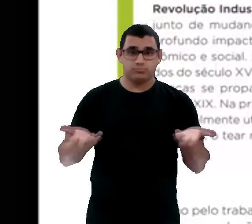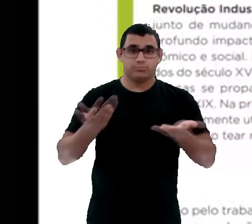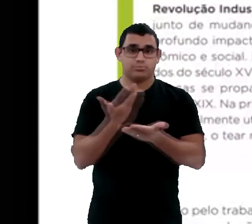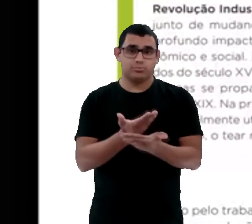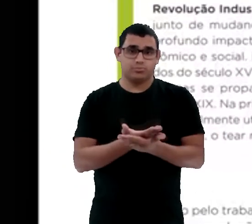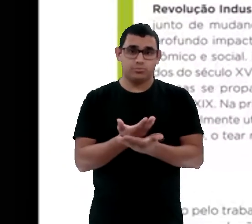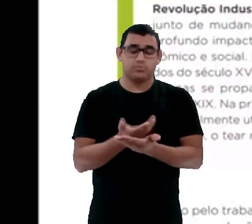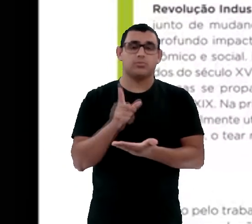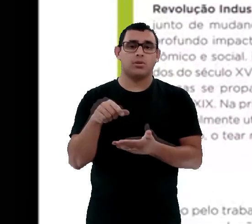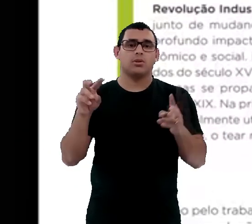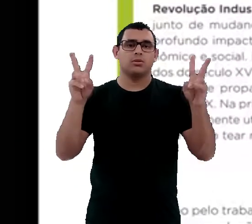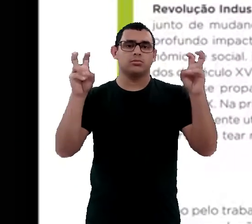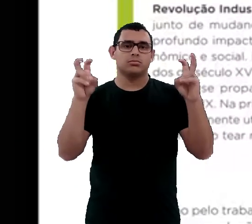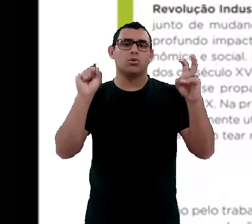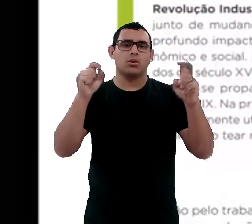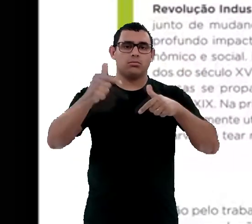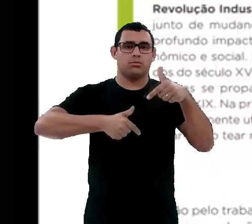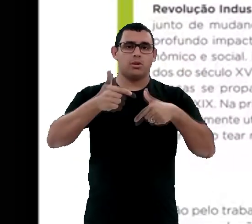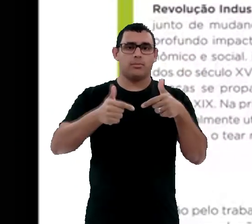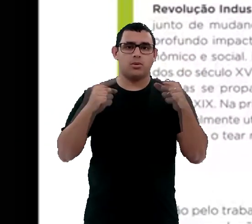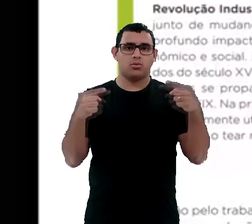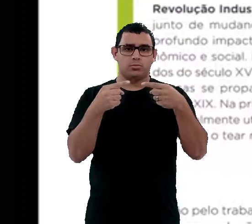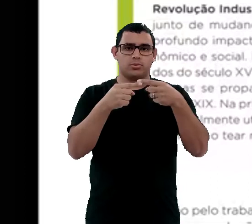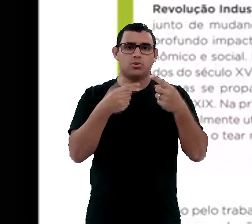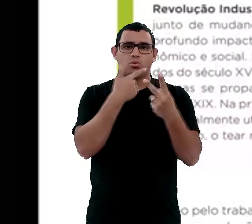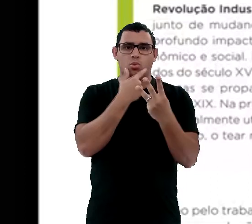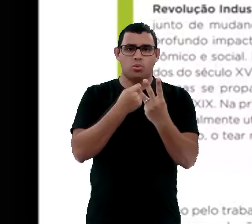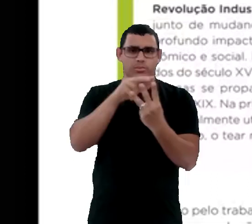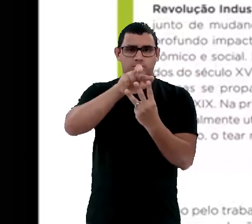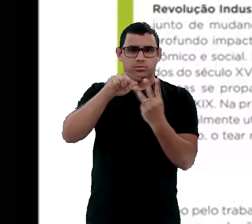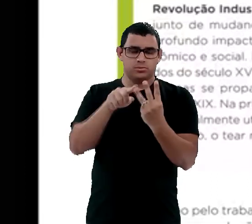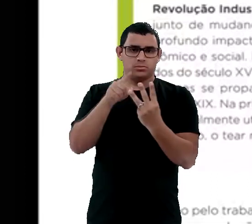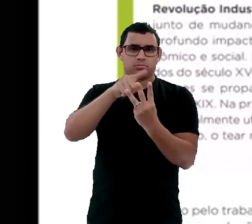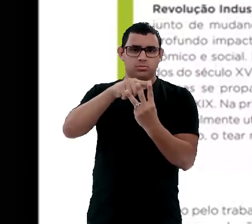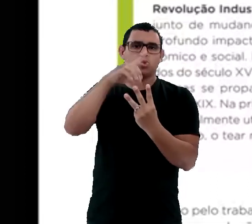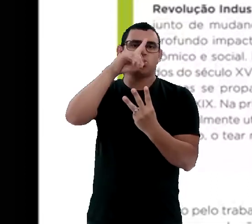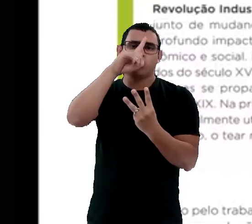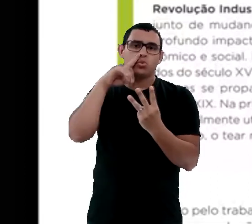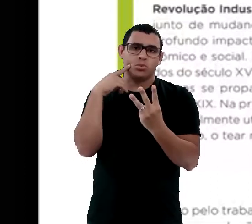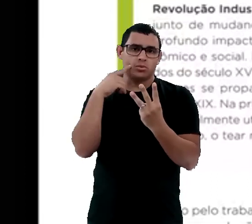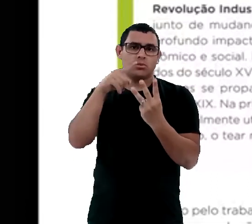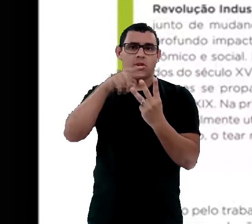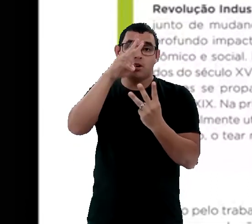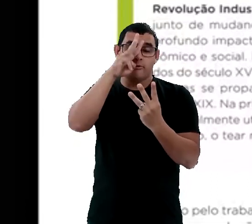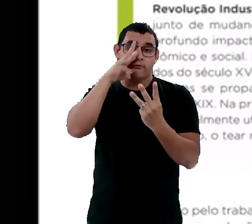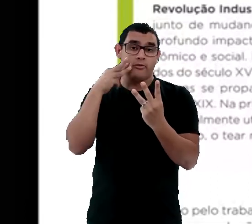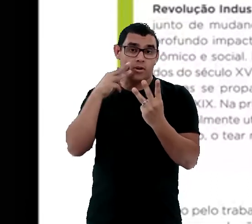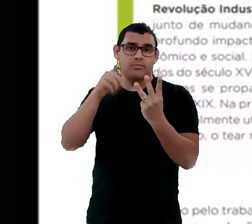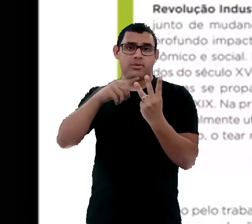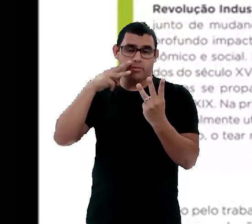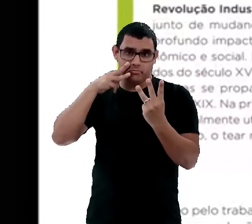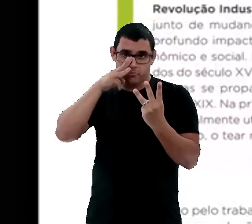Bom, a aula de hoje vai ser sobre o trabalho de acordo com Durkheim, Weber e Marx. Então, esses três